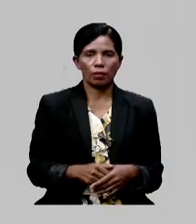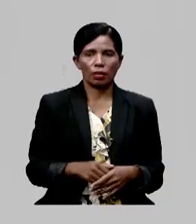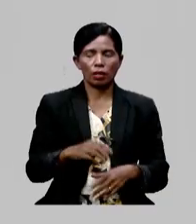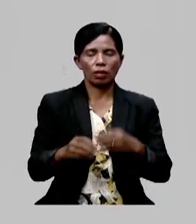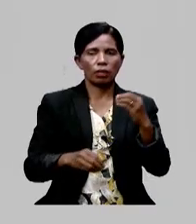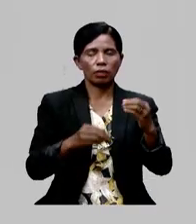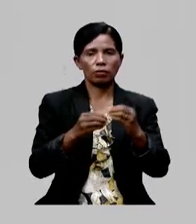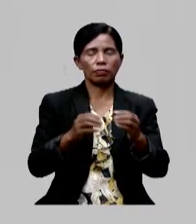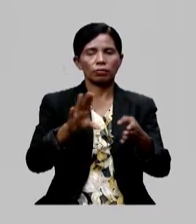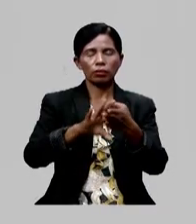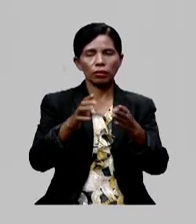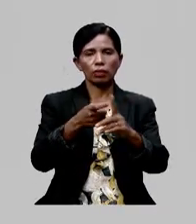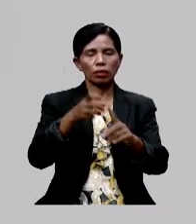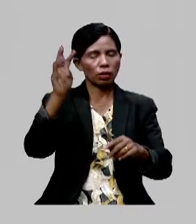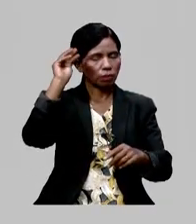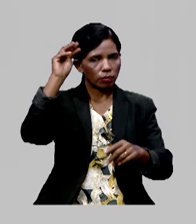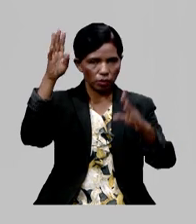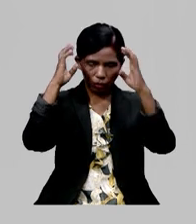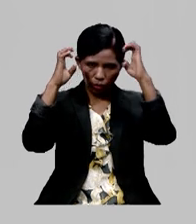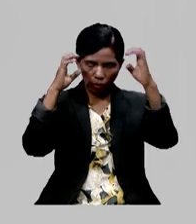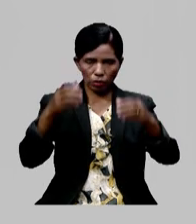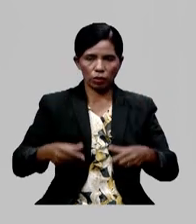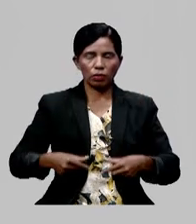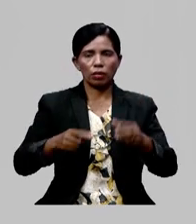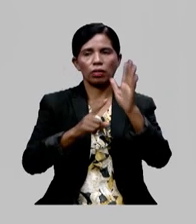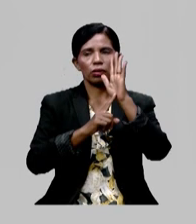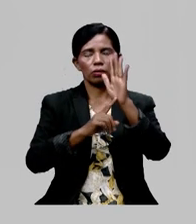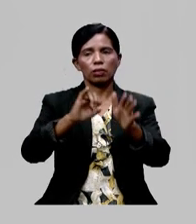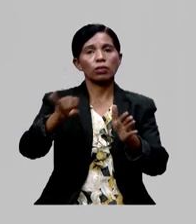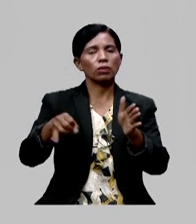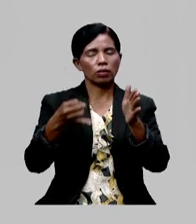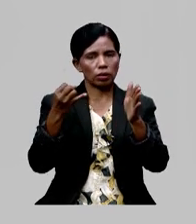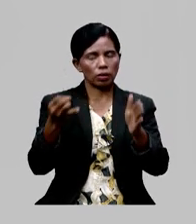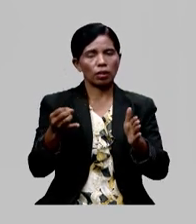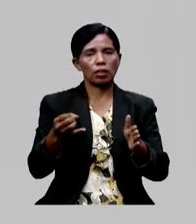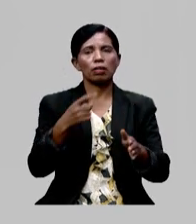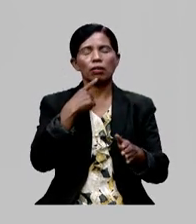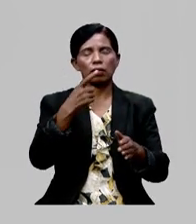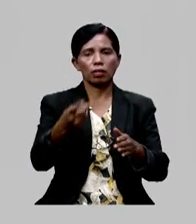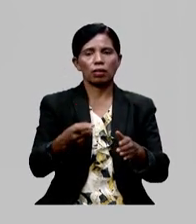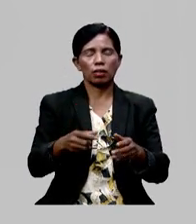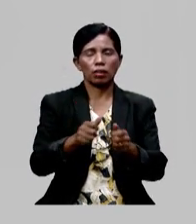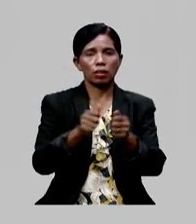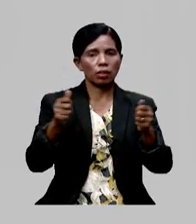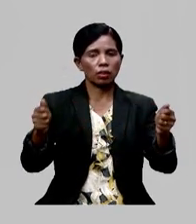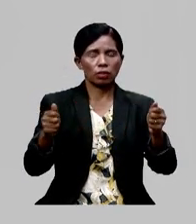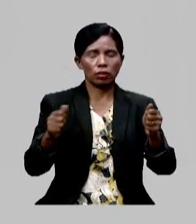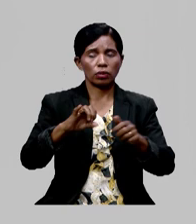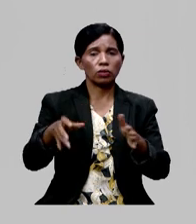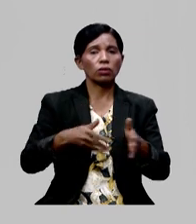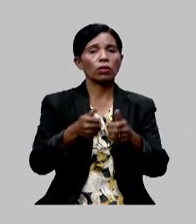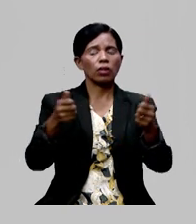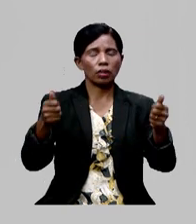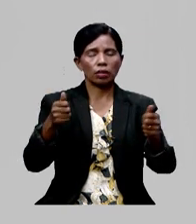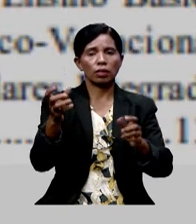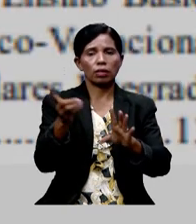Relaciona o despacho Russi Ministério da Educação, na Befossa e a Jornal República, CATAC, diploma besturante finalista Tina Rihun